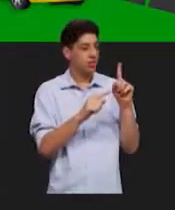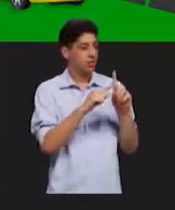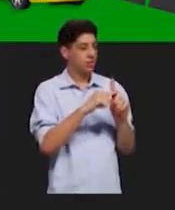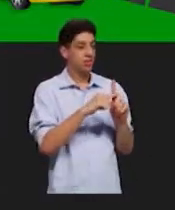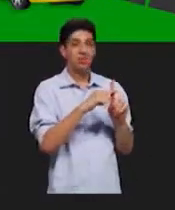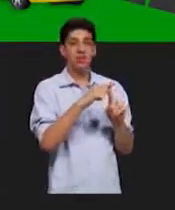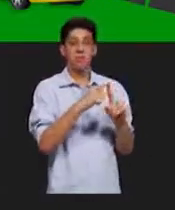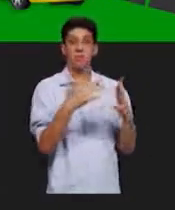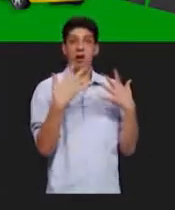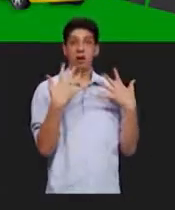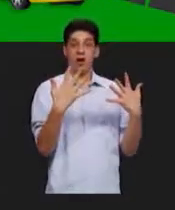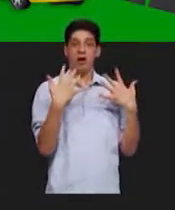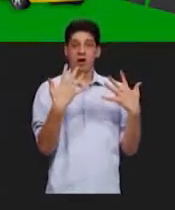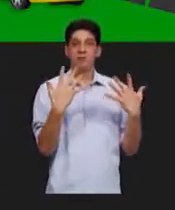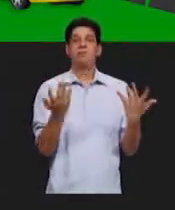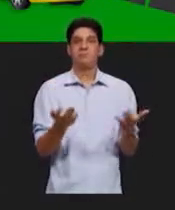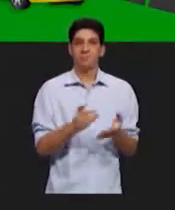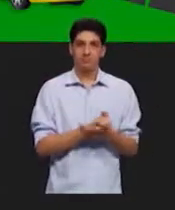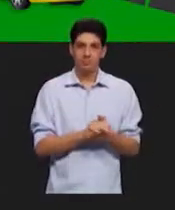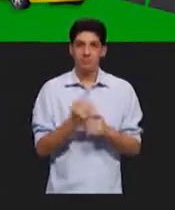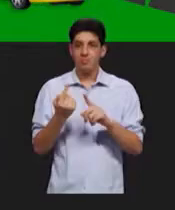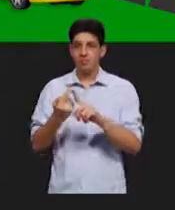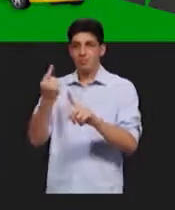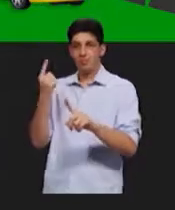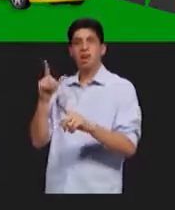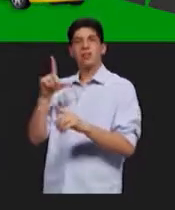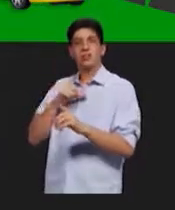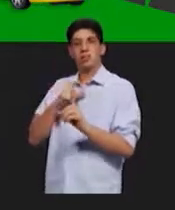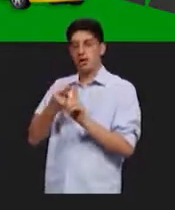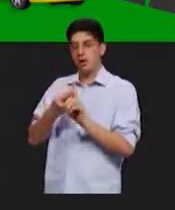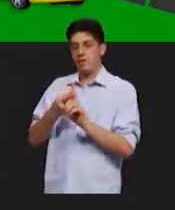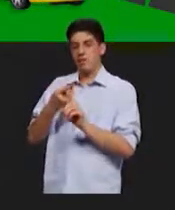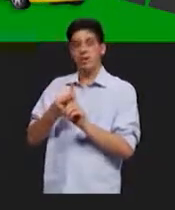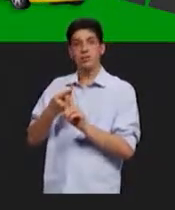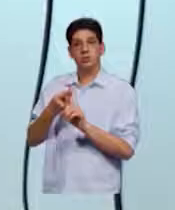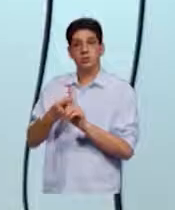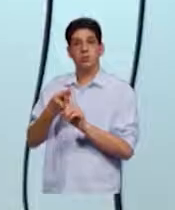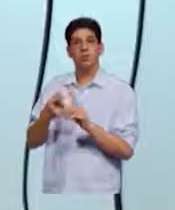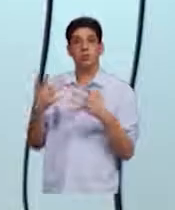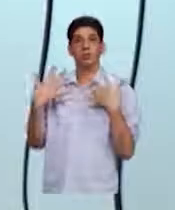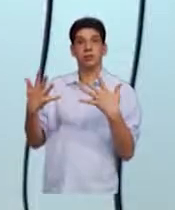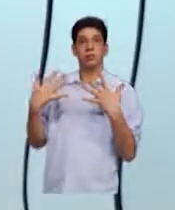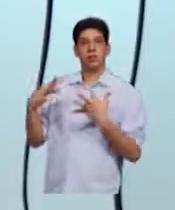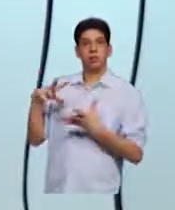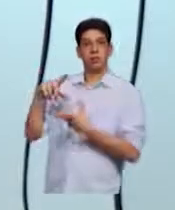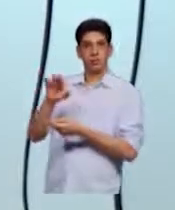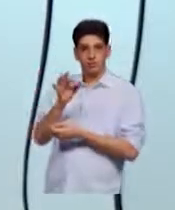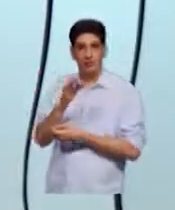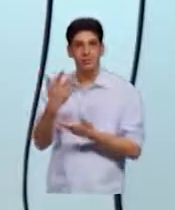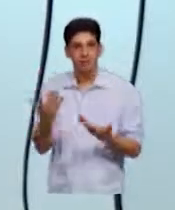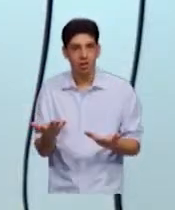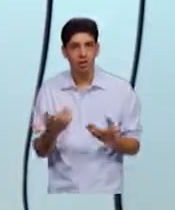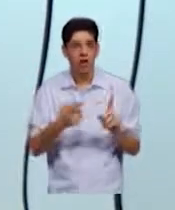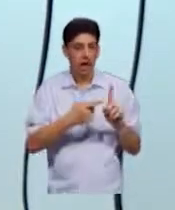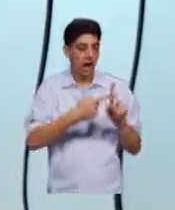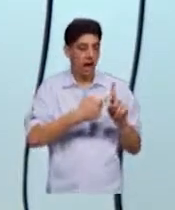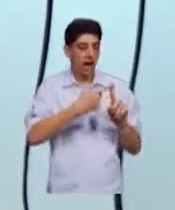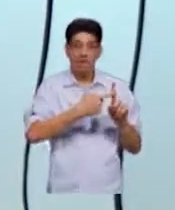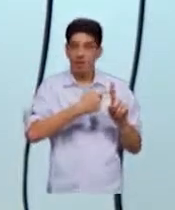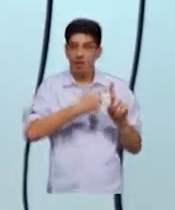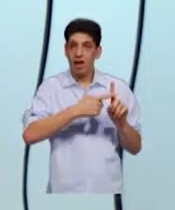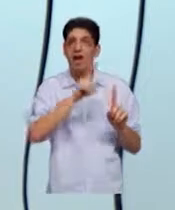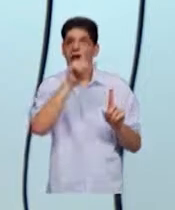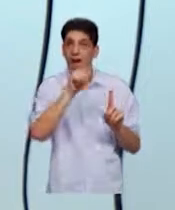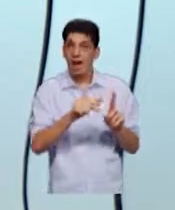aula passada, na aula anterior, sobre o efeito estufa e o aquecimento global. Vamos relembrar? Efeito estufa é um